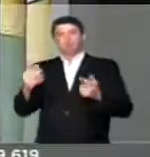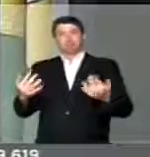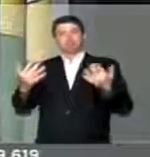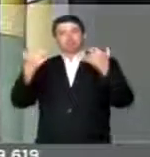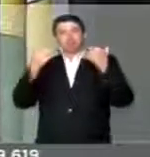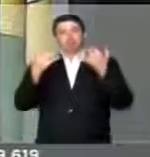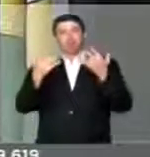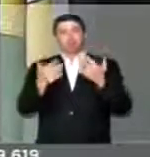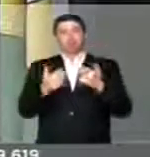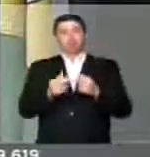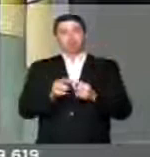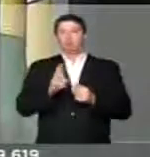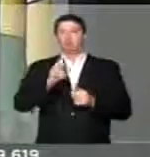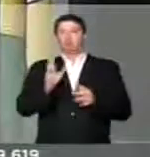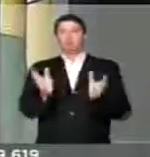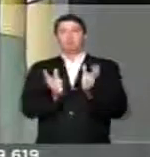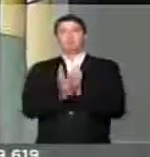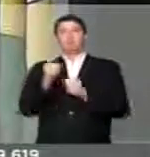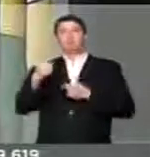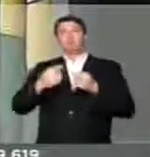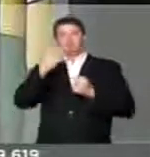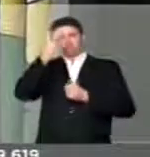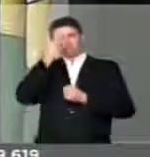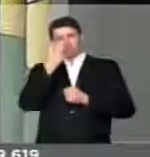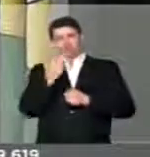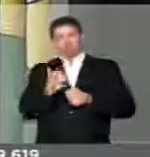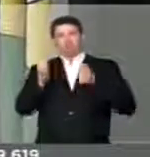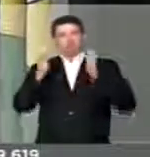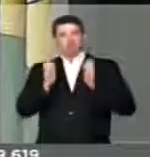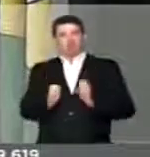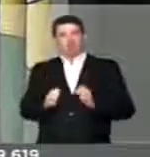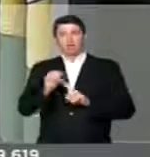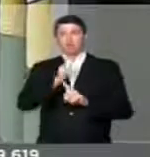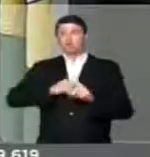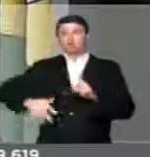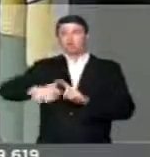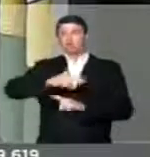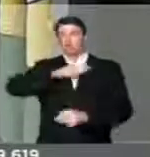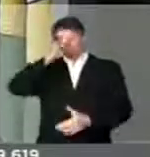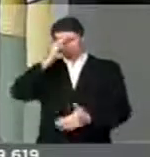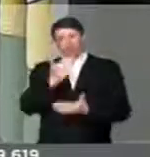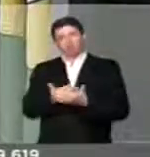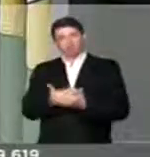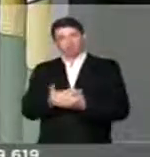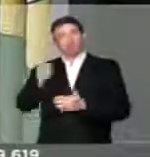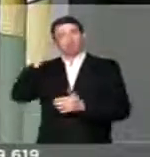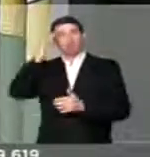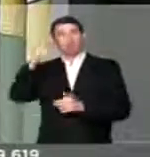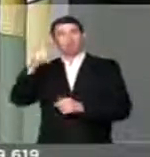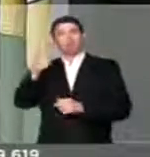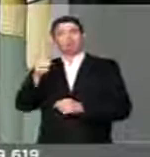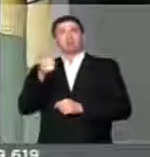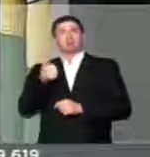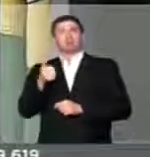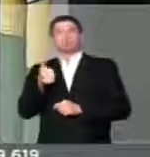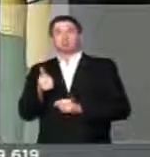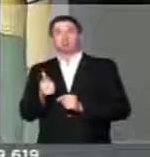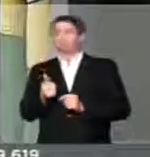revelou não mais aquele partido sério, como a sociedade brasileira imaginava que